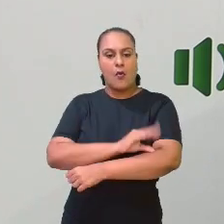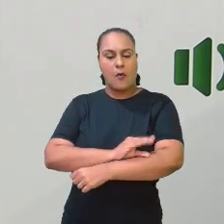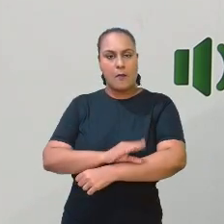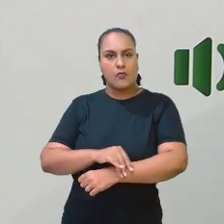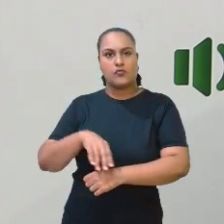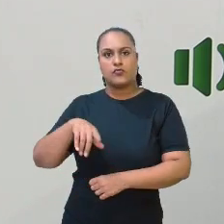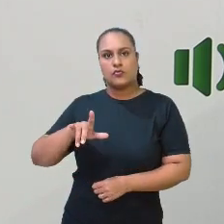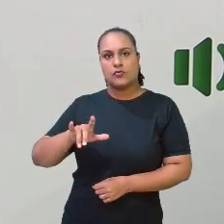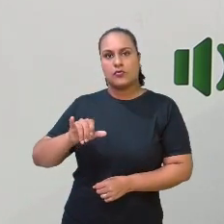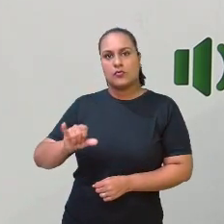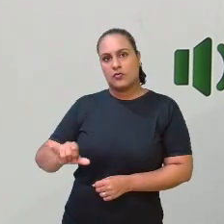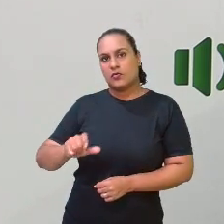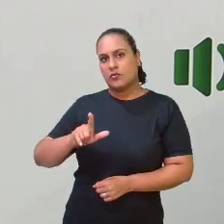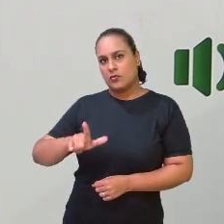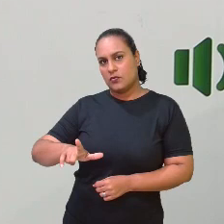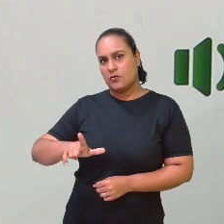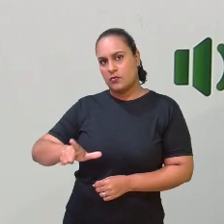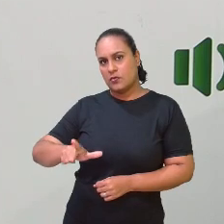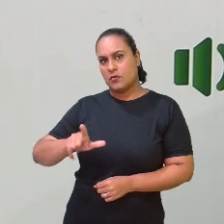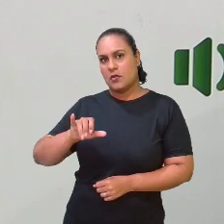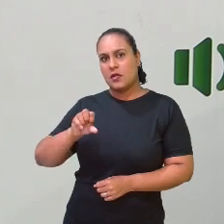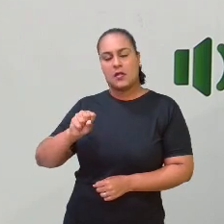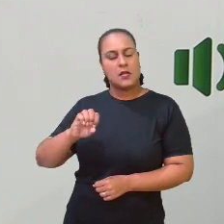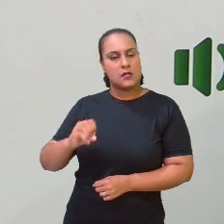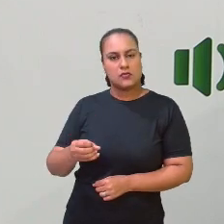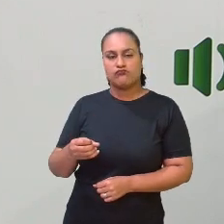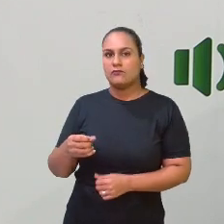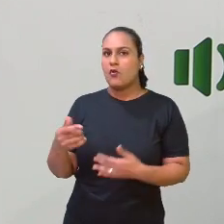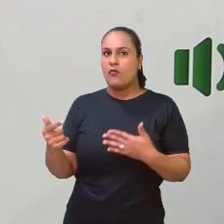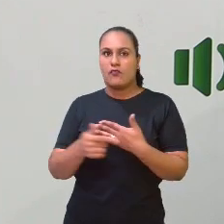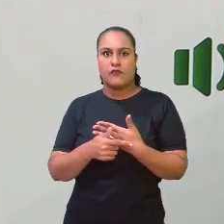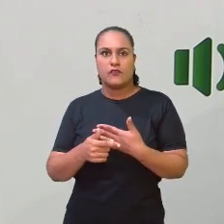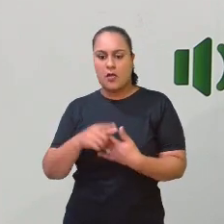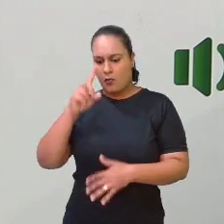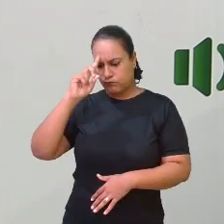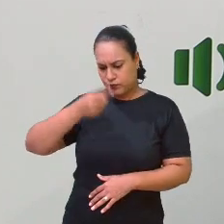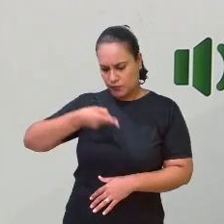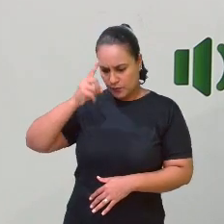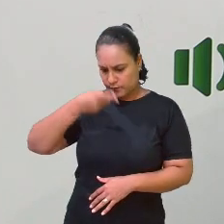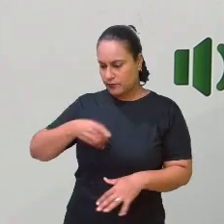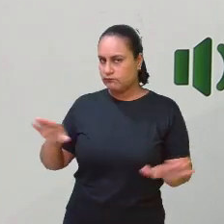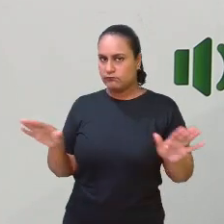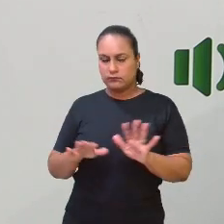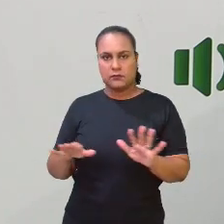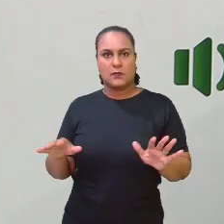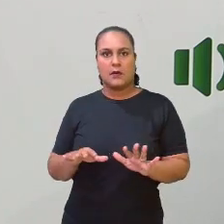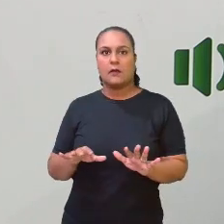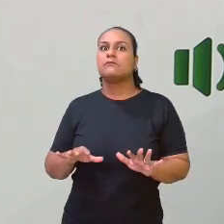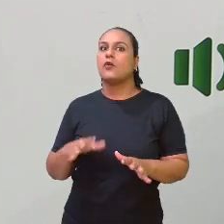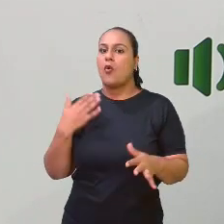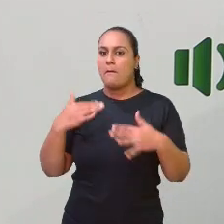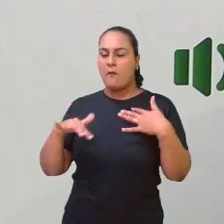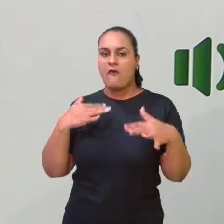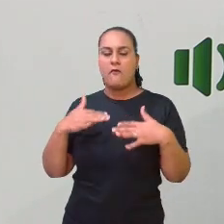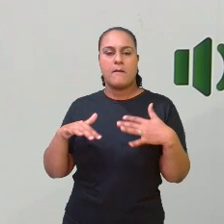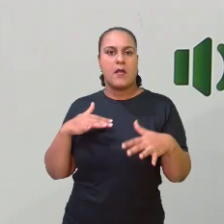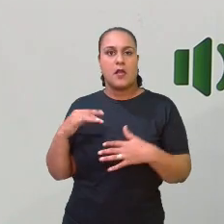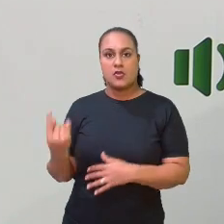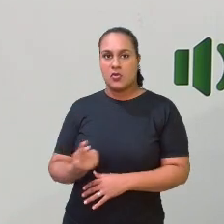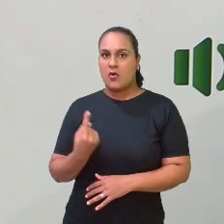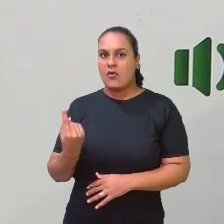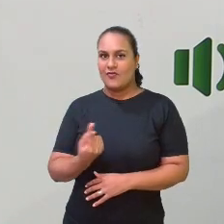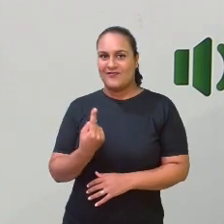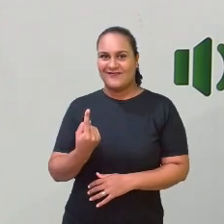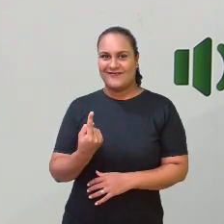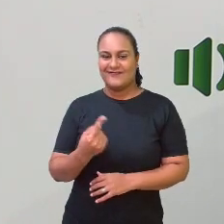lisos também não funcionam a partir do nosso querer. Eles têm movimentos involuntários. Não